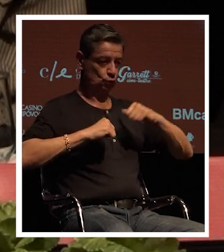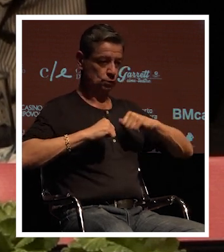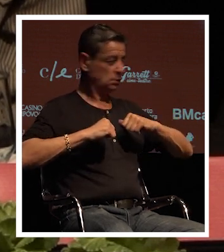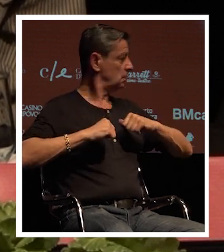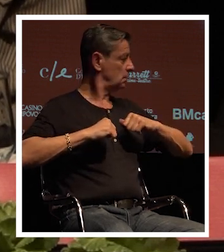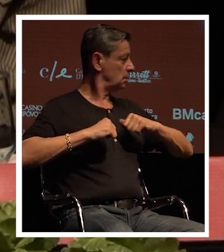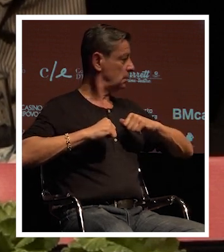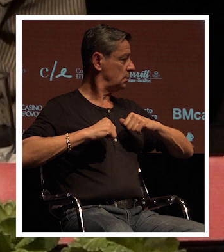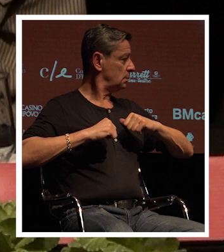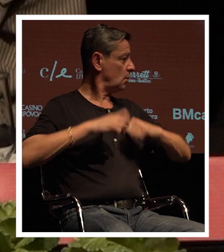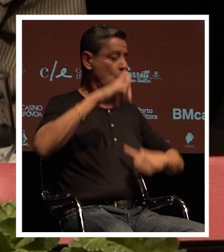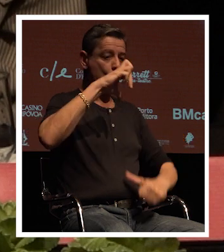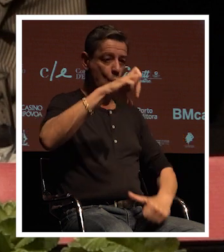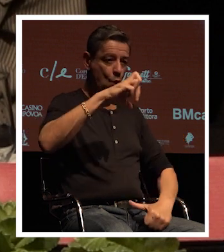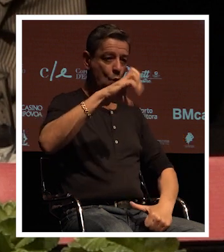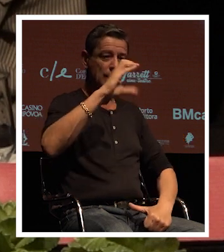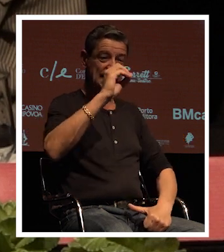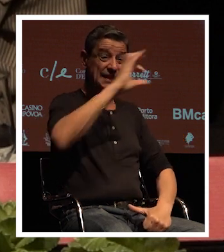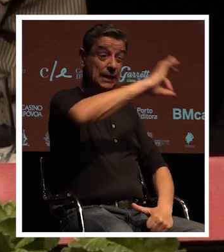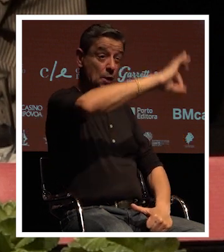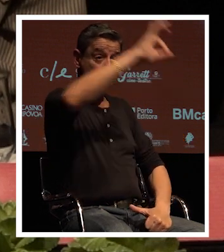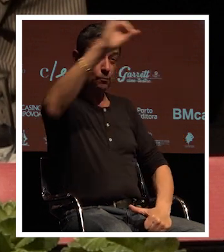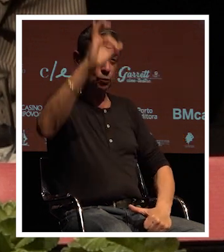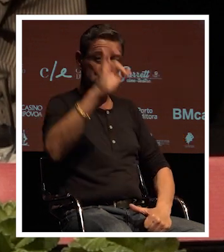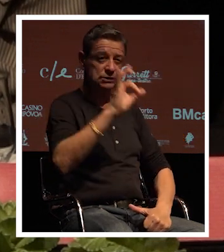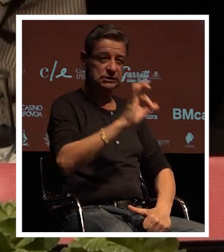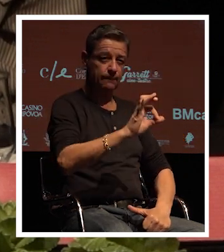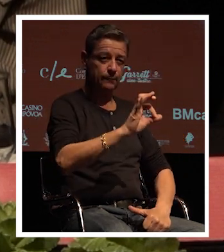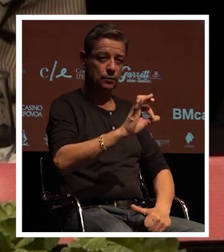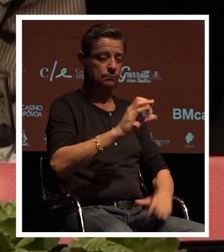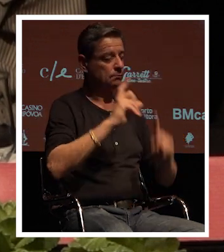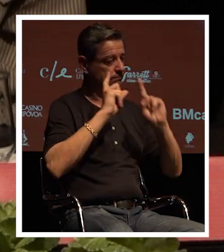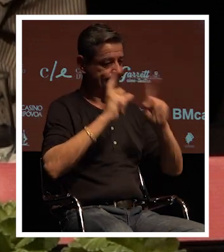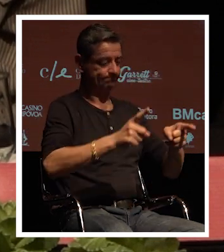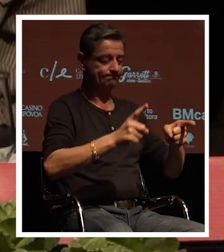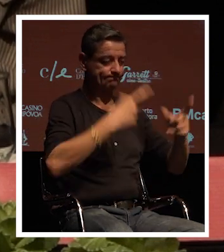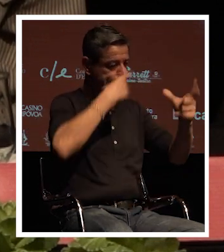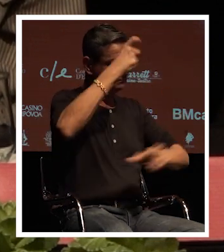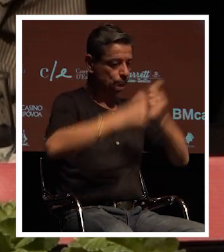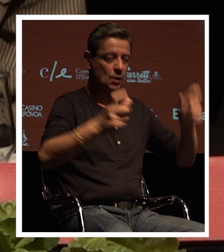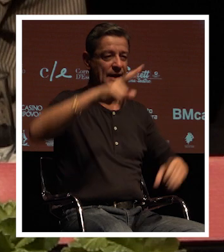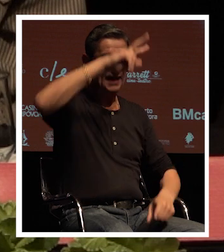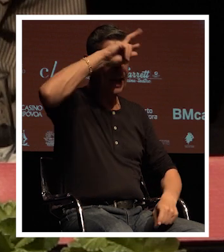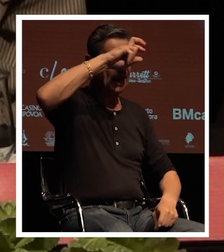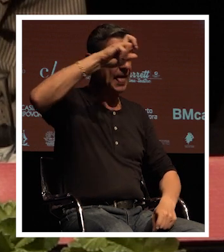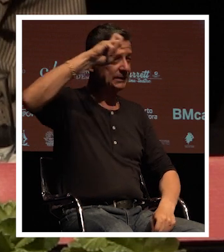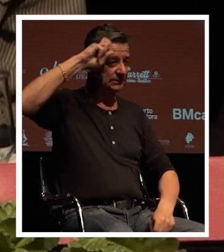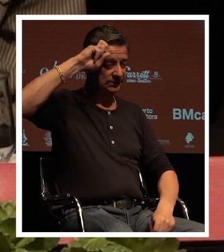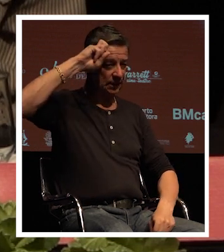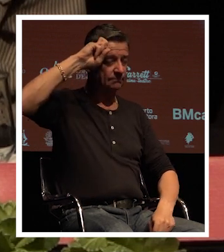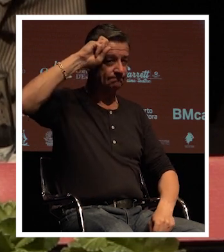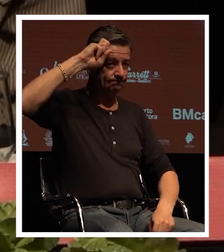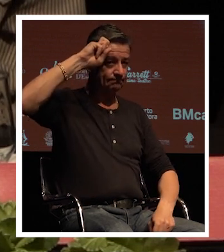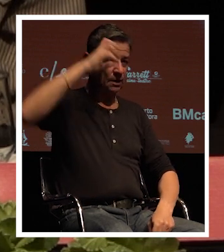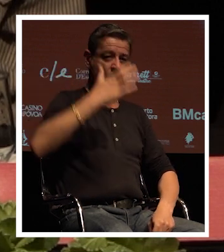dizem cerca de 80% da Inteligência grega isto é uma coisa que que nos